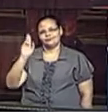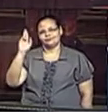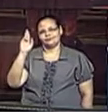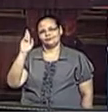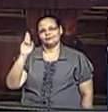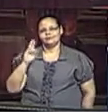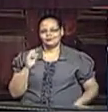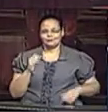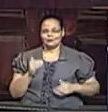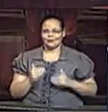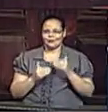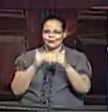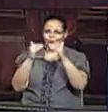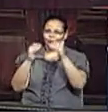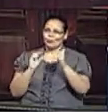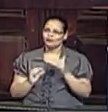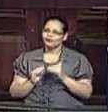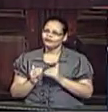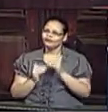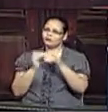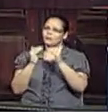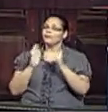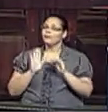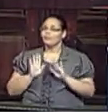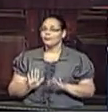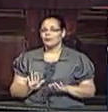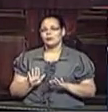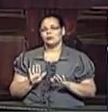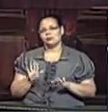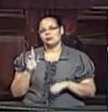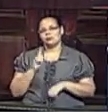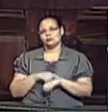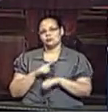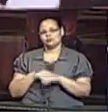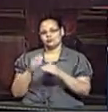mínimos avanços, mas mínimos avanços são grandes avanços em tempos de retrocessos.